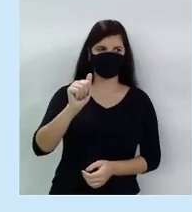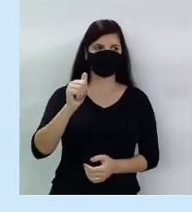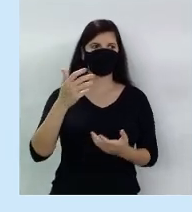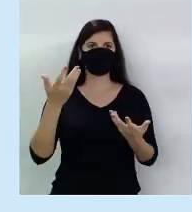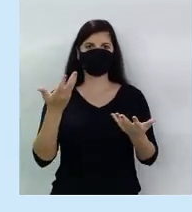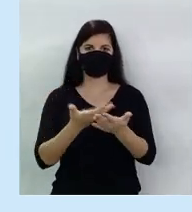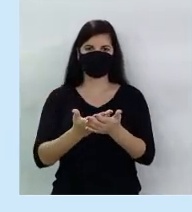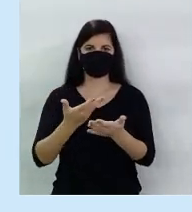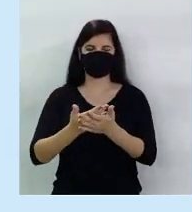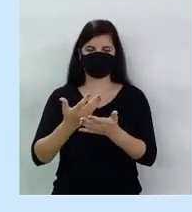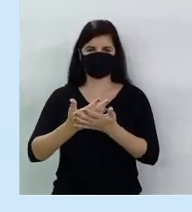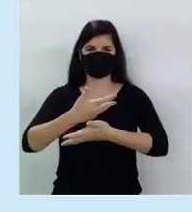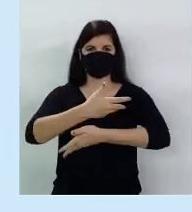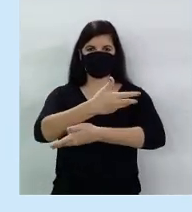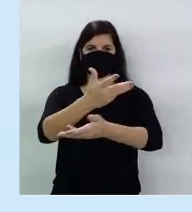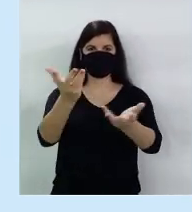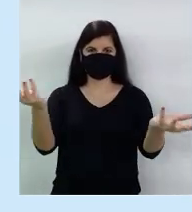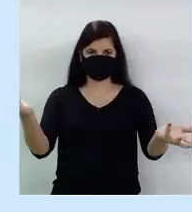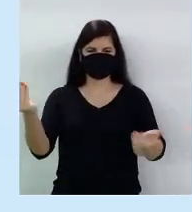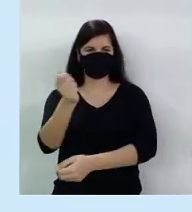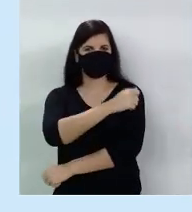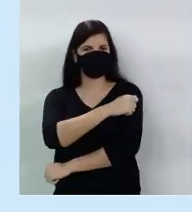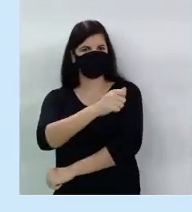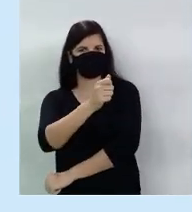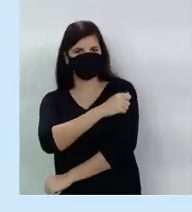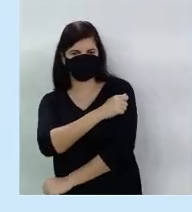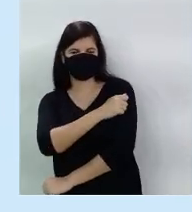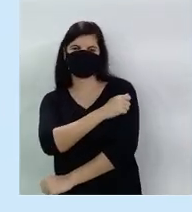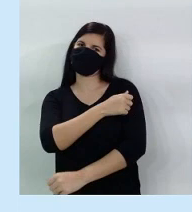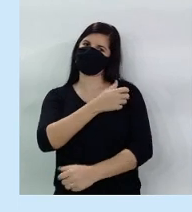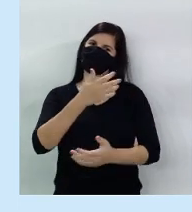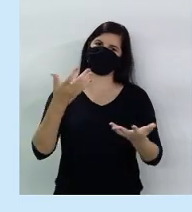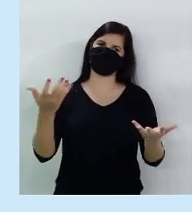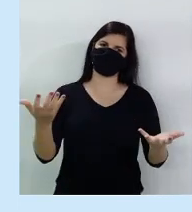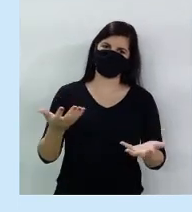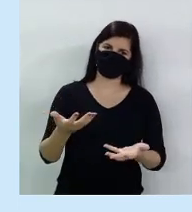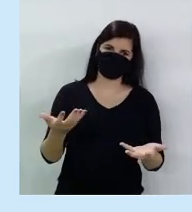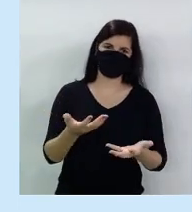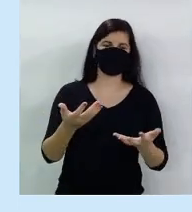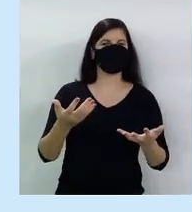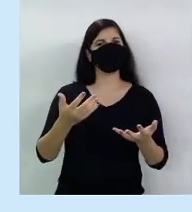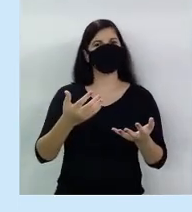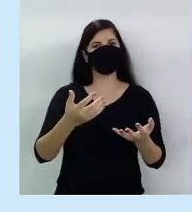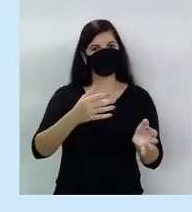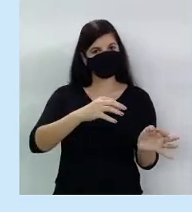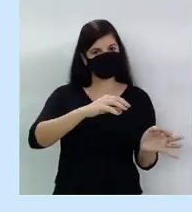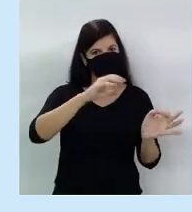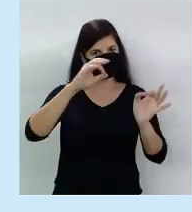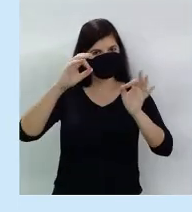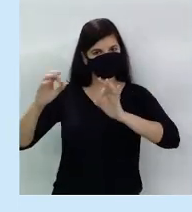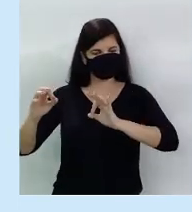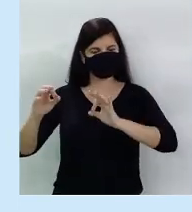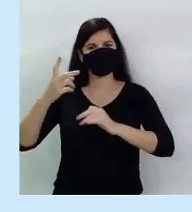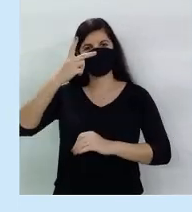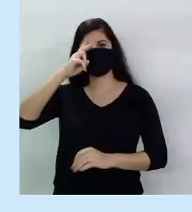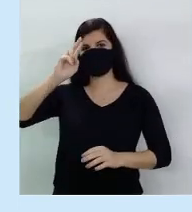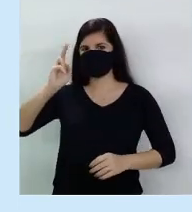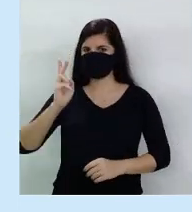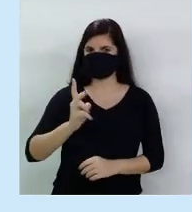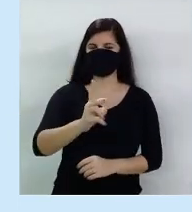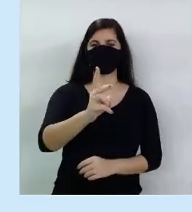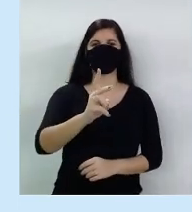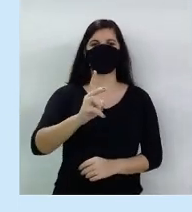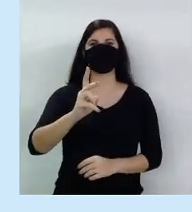essa aula a todos vocês, estudantes, que estão aqui em nosso componente, lembrando sempre que o